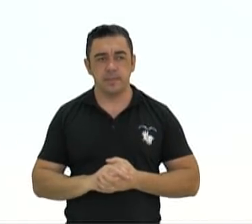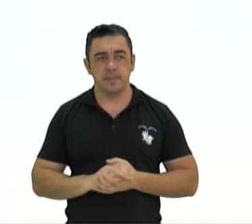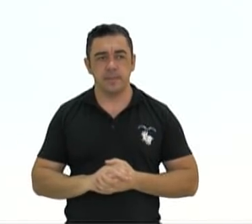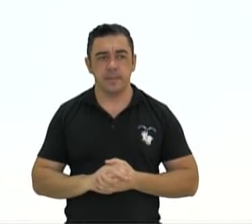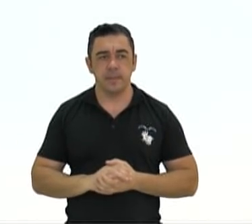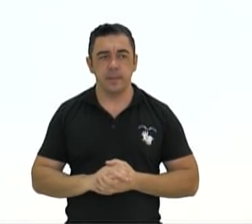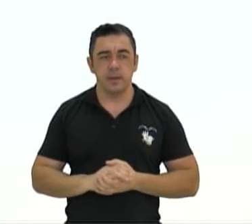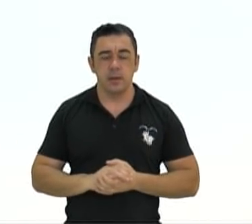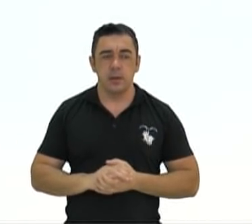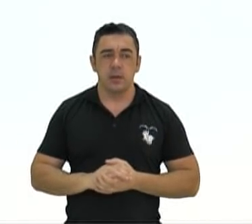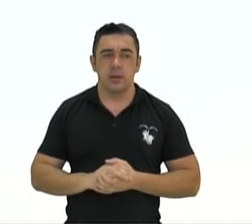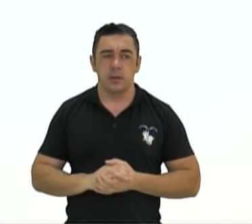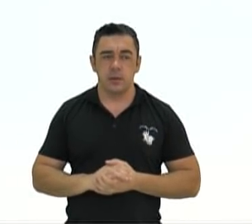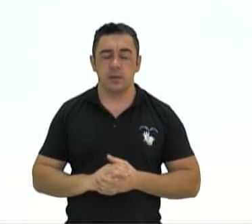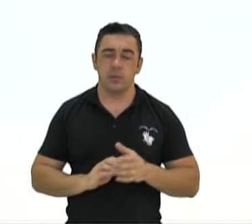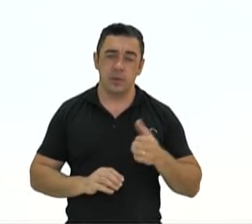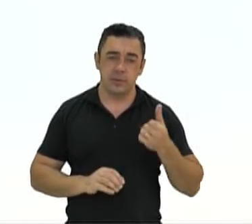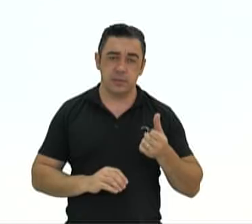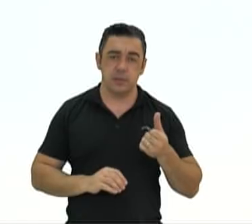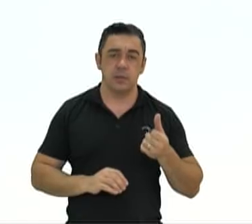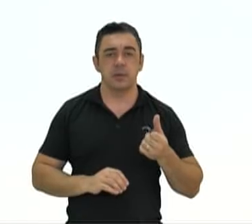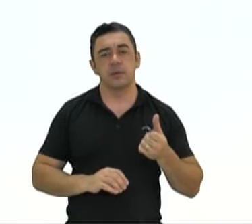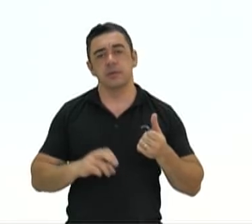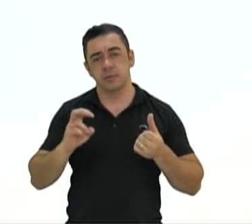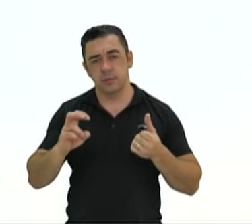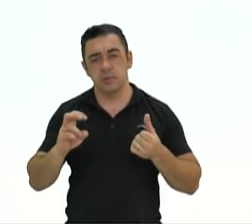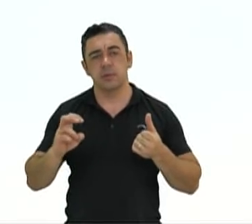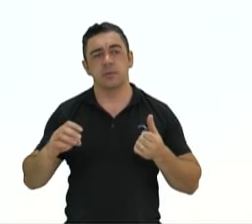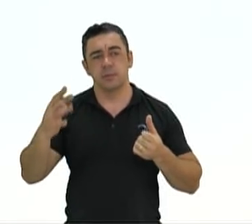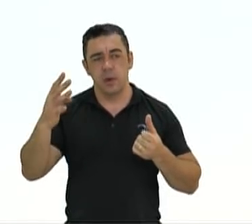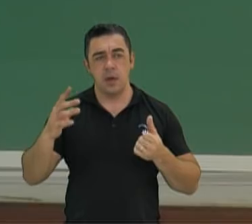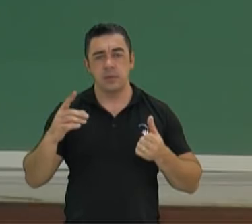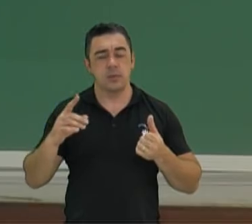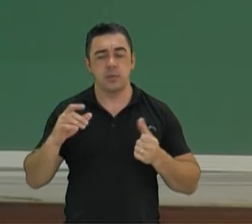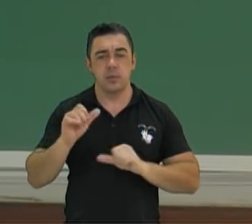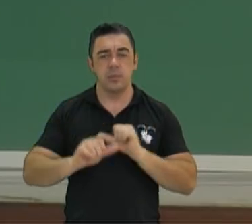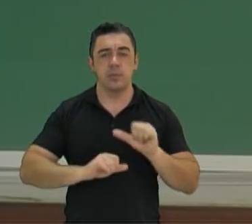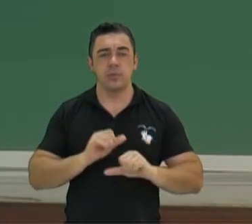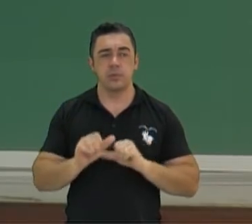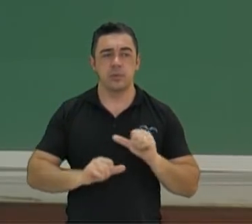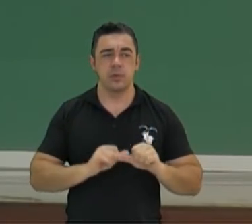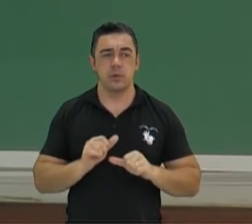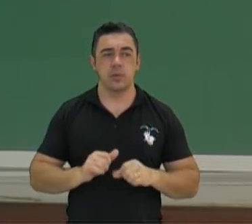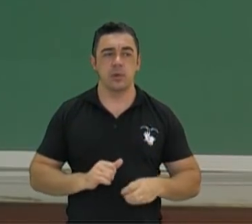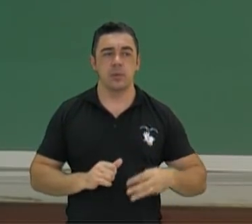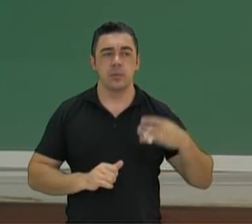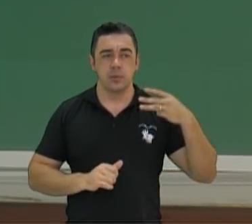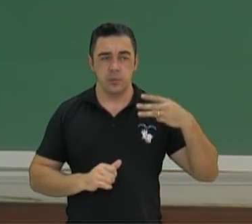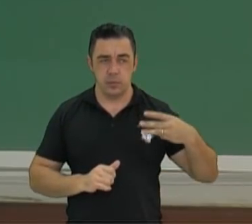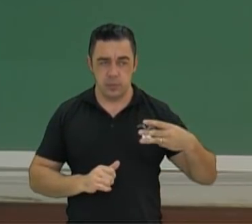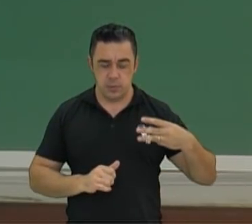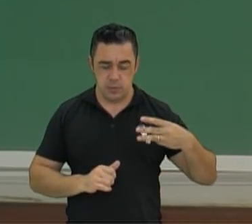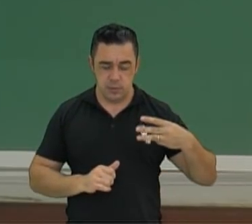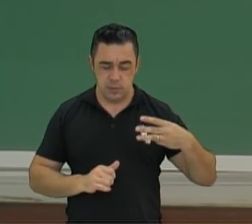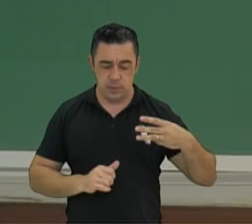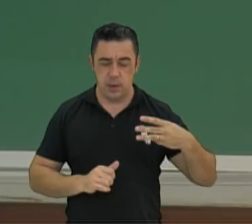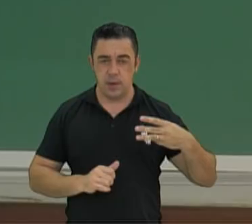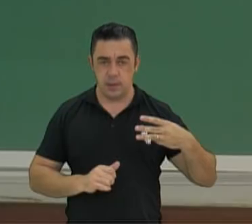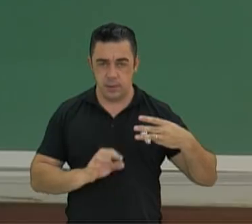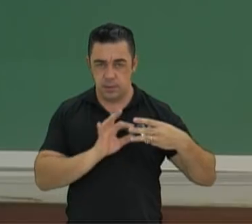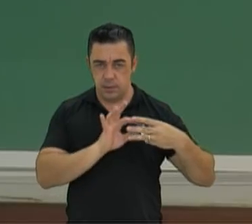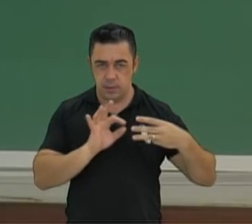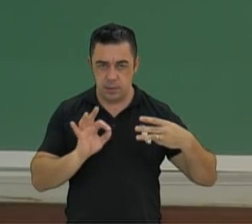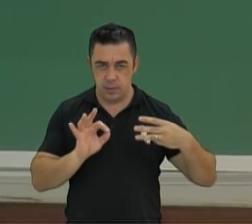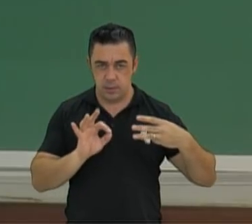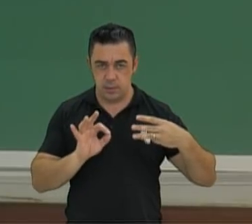aqui 6,05, 5 vezes 0,5 e 4 vezes 0,5, nós vamos ter um cubo com comprimento